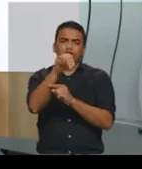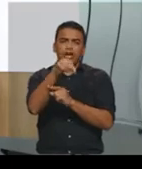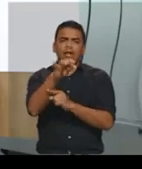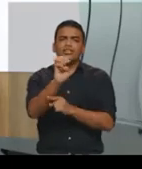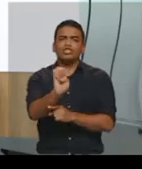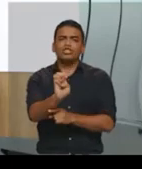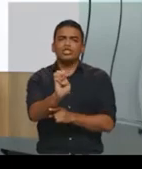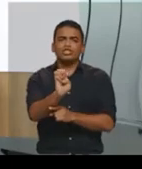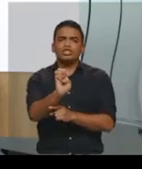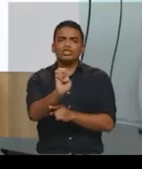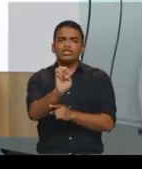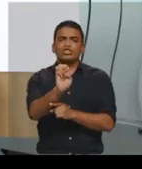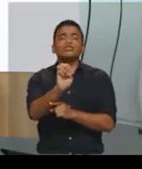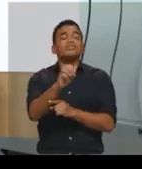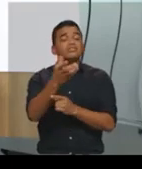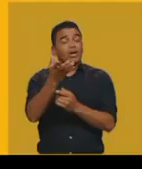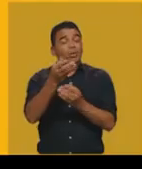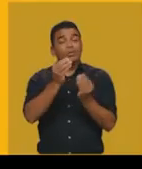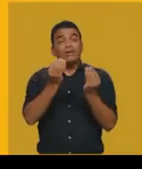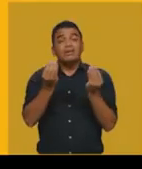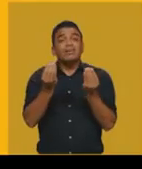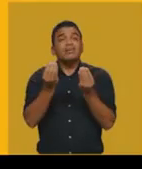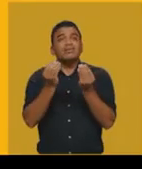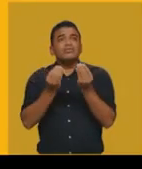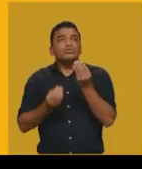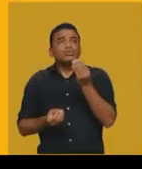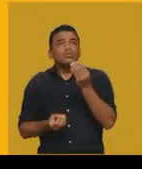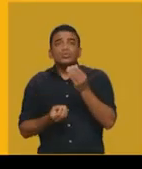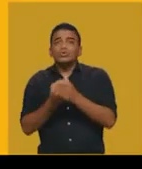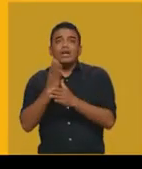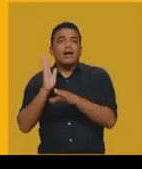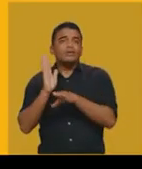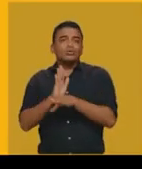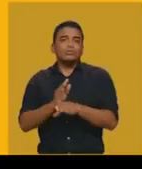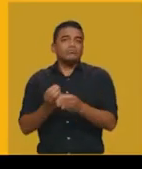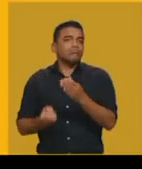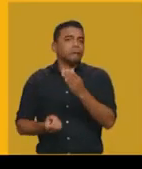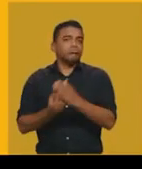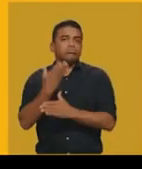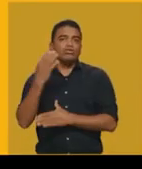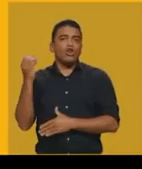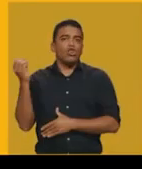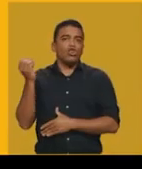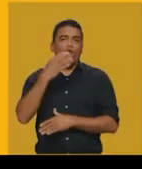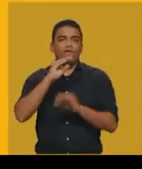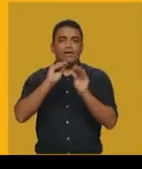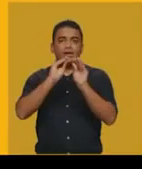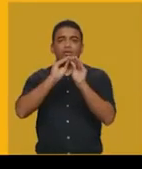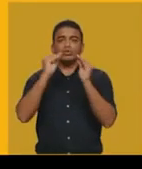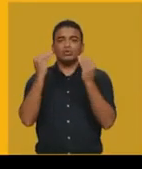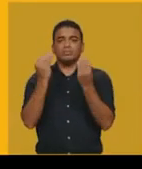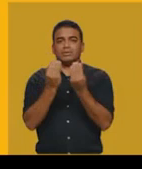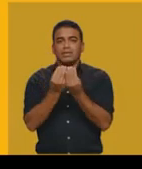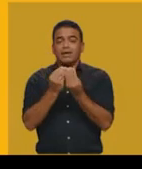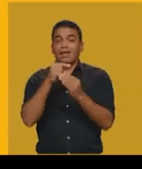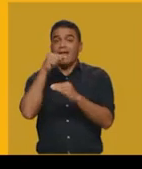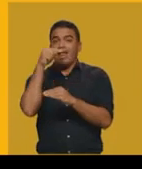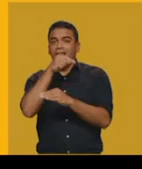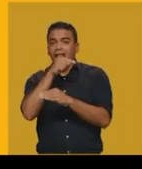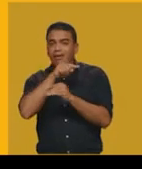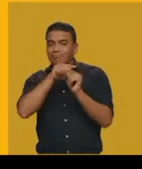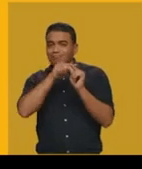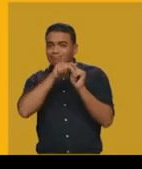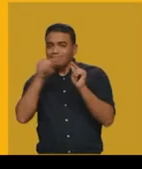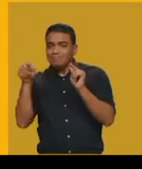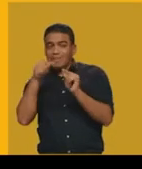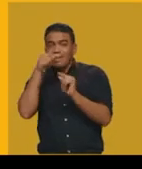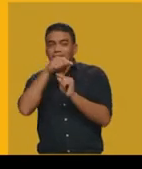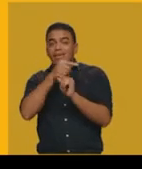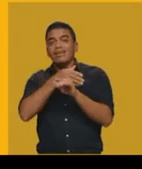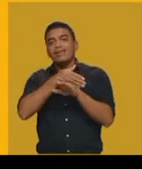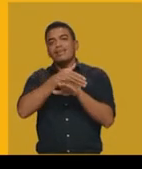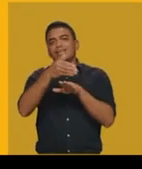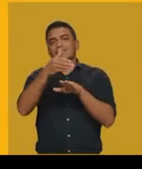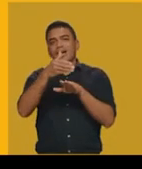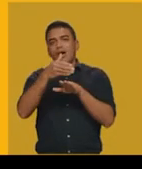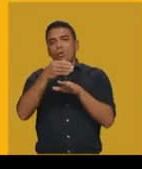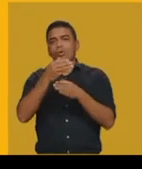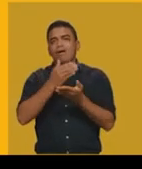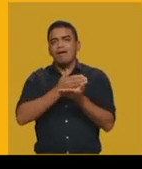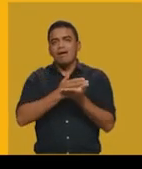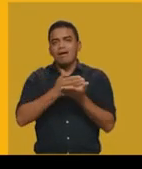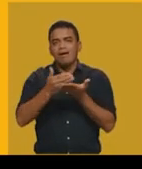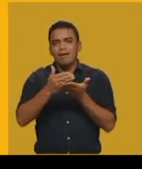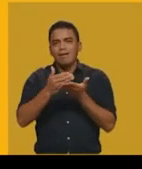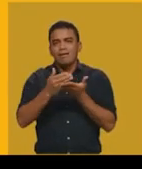ser usado para formar a nova substância. É o estado inicial. Então, lá nós chamamos, então,